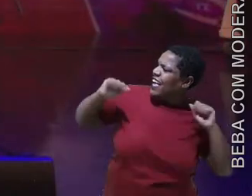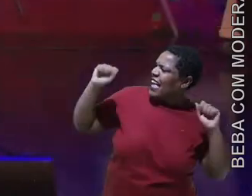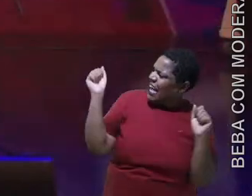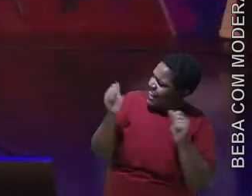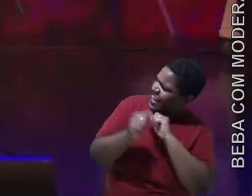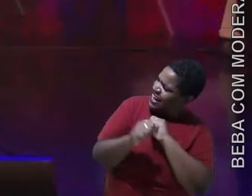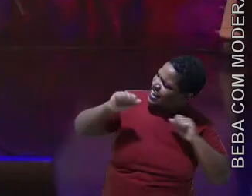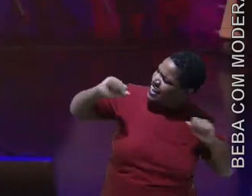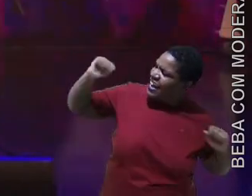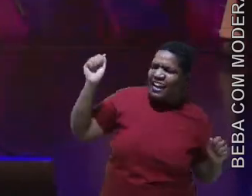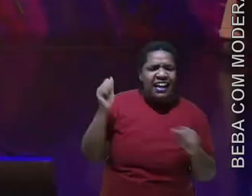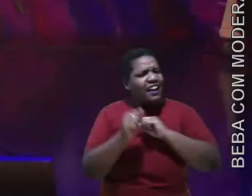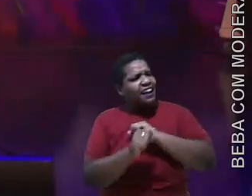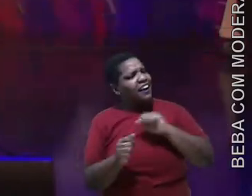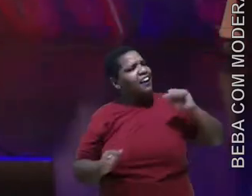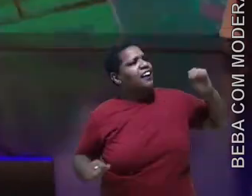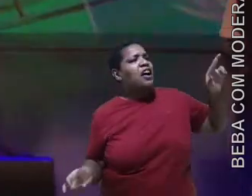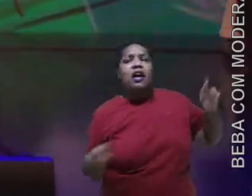E aí